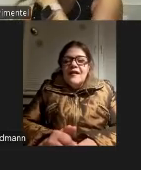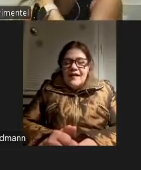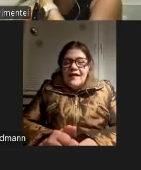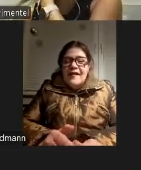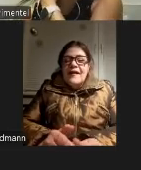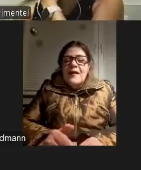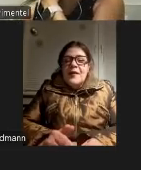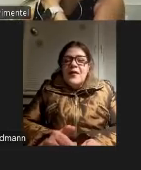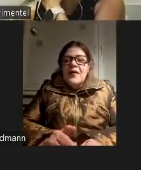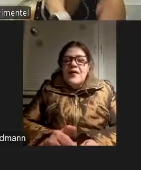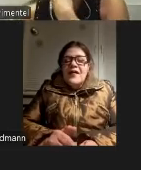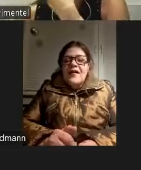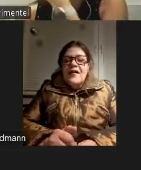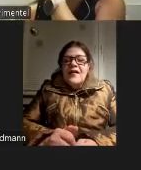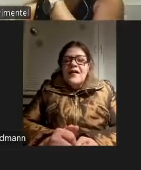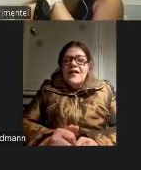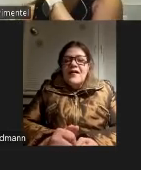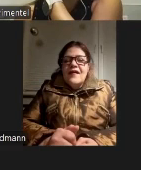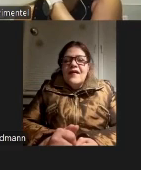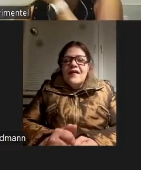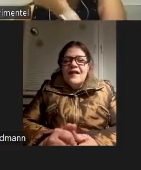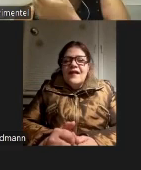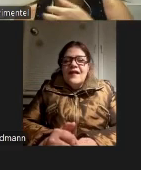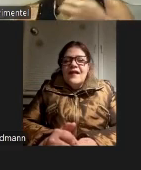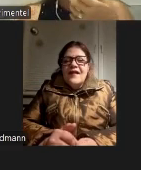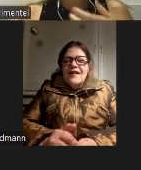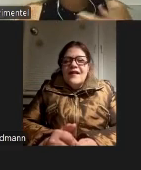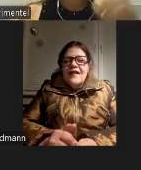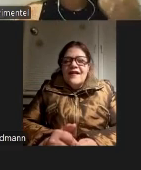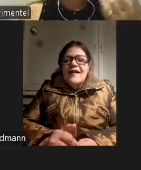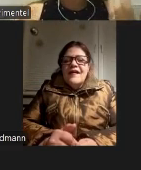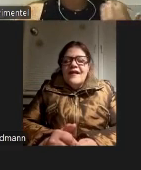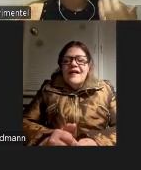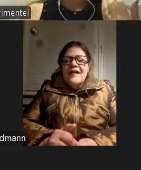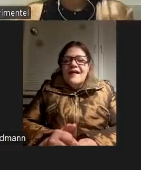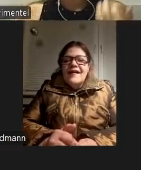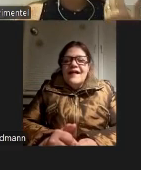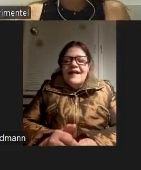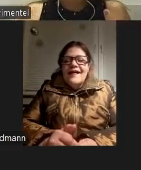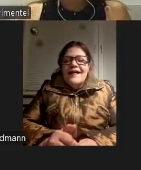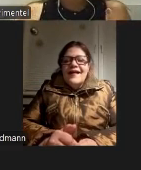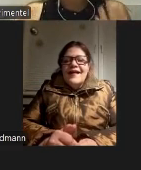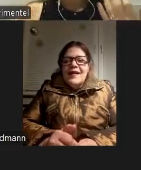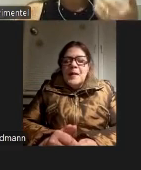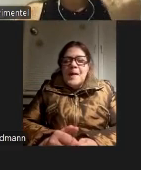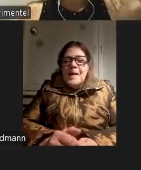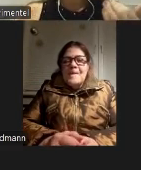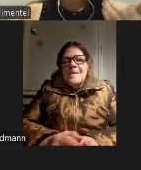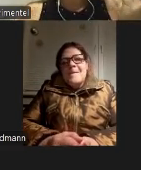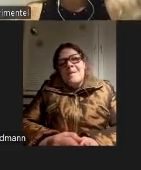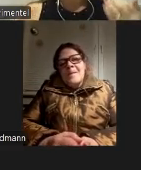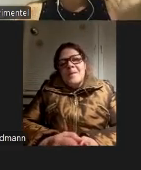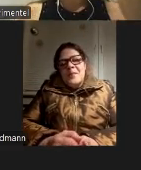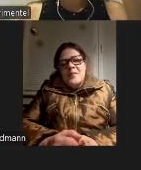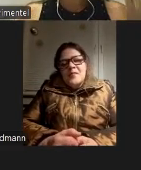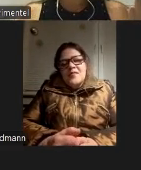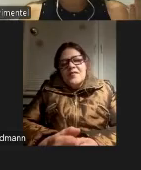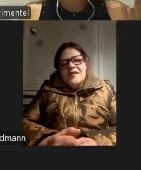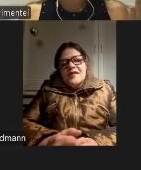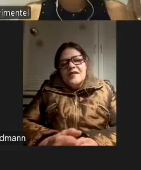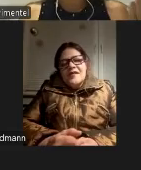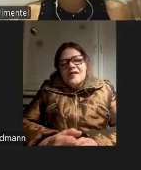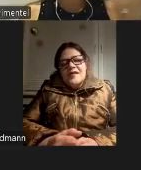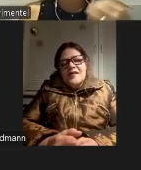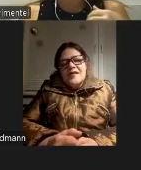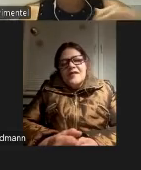né? Mas é, está escrito orange. Então a pessoa teria que ler, teria que dizer o quê? A